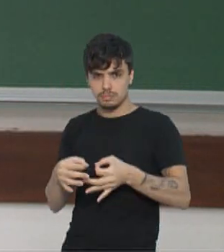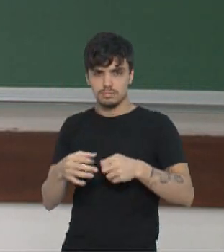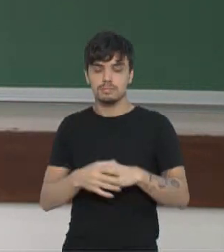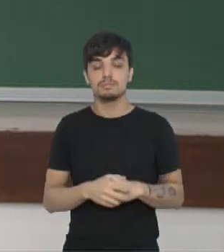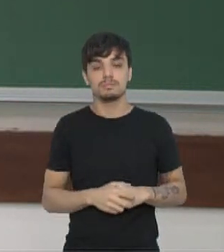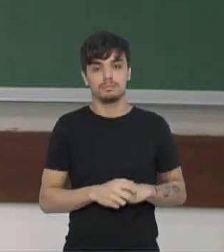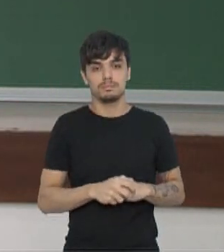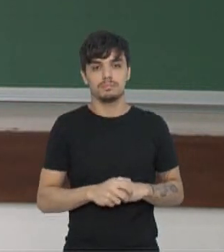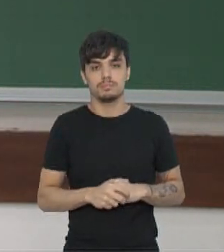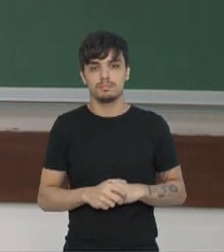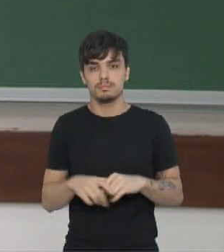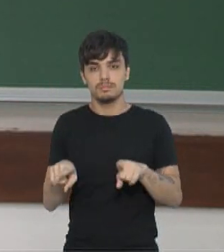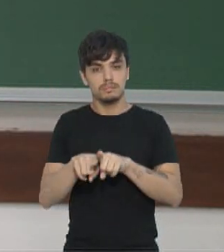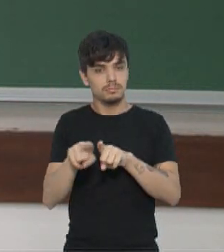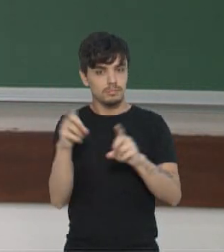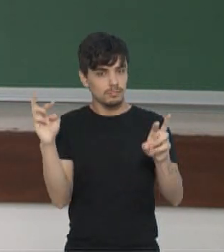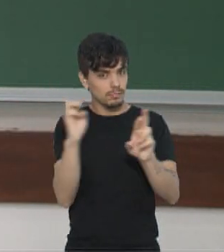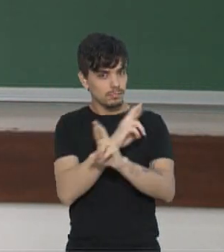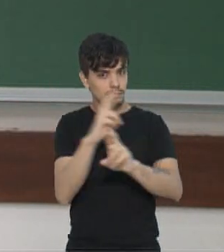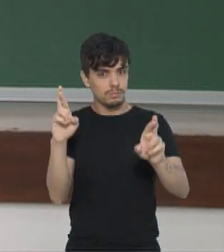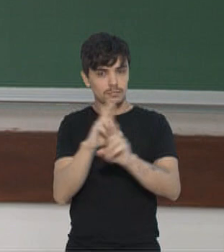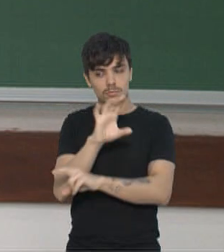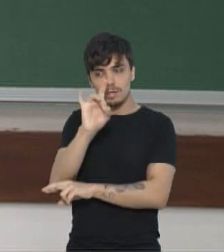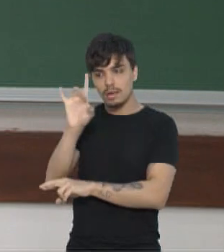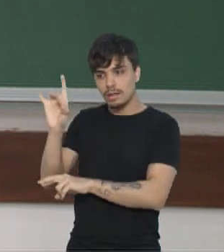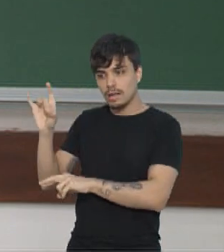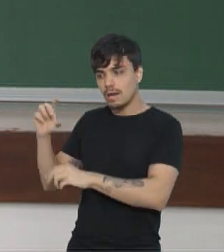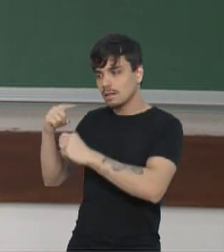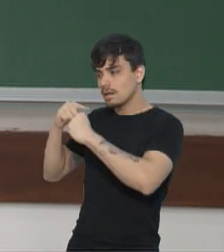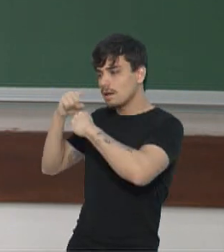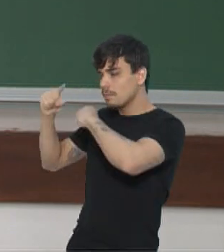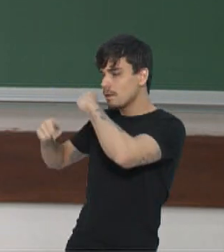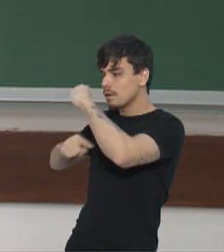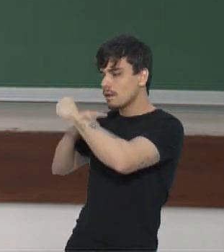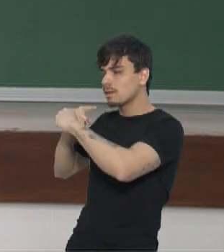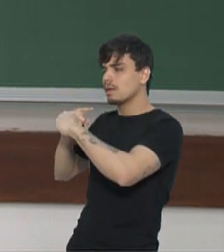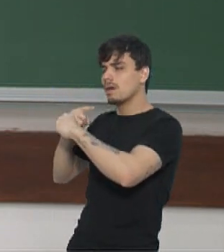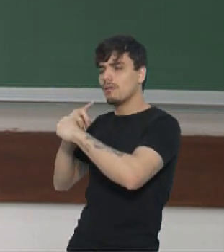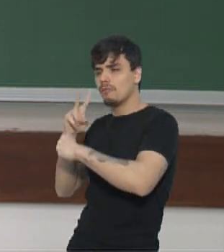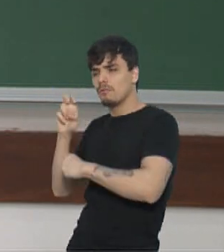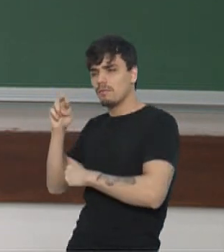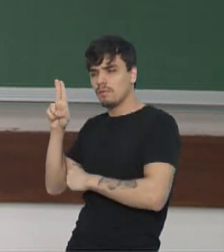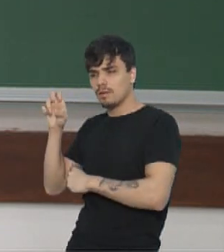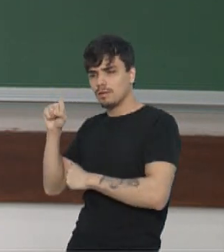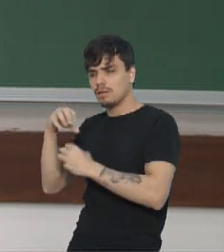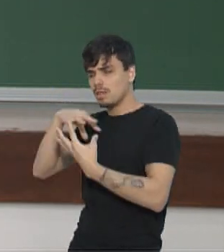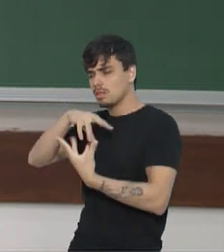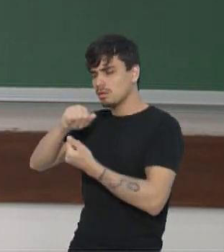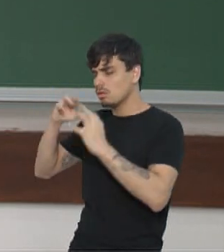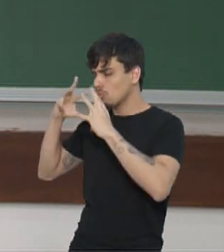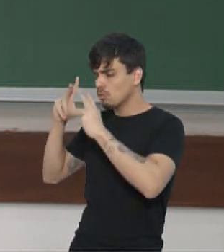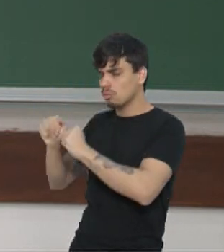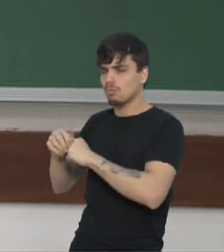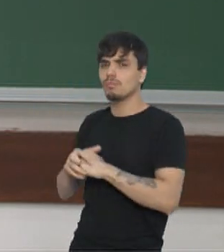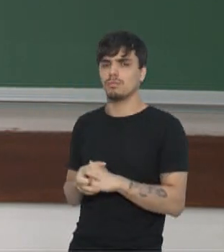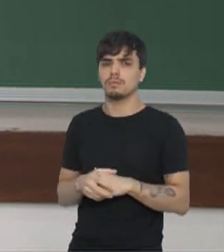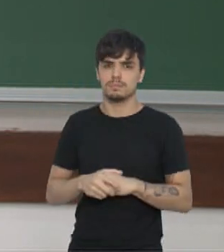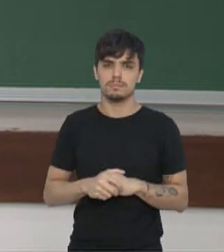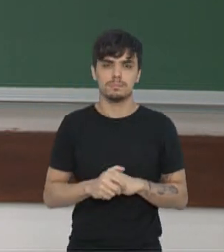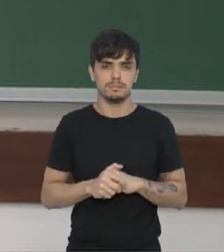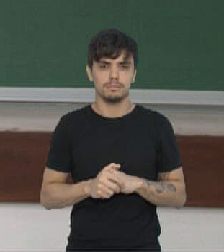ali, e a relação entre cada planeta, né, o Mercúrio e Vênus e Terra e Marte e Júpiter, todos